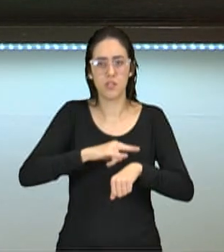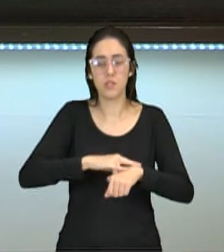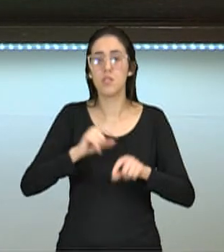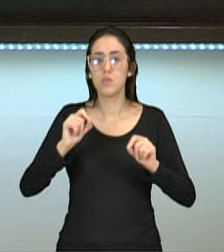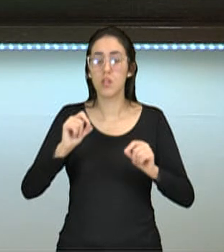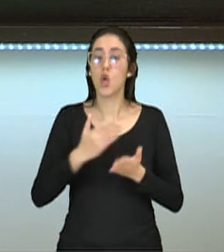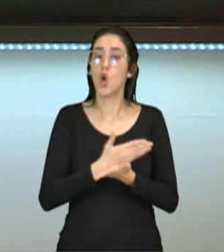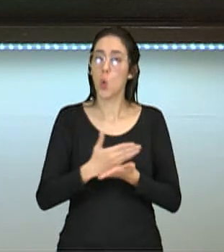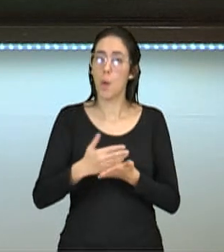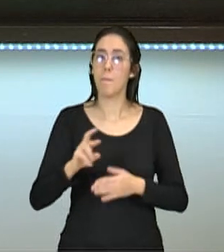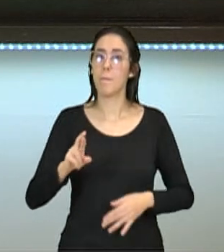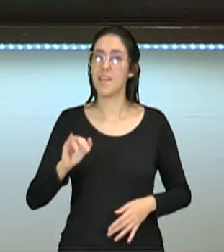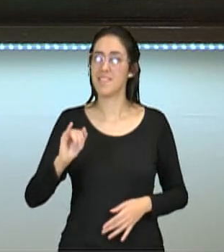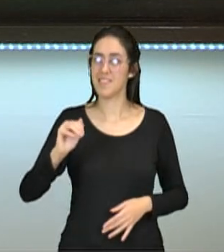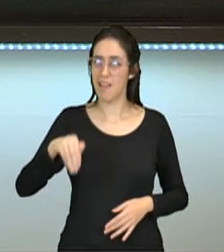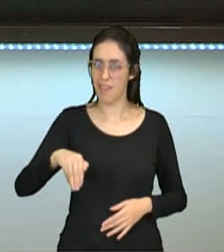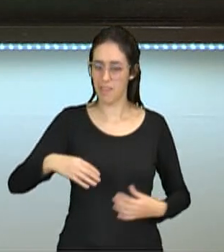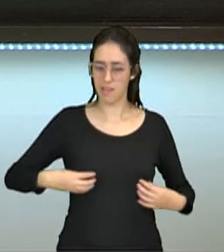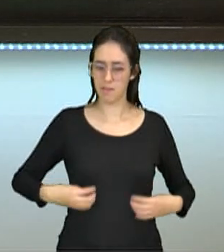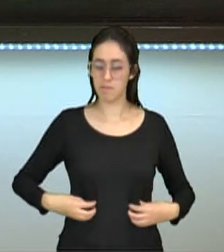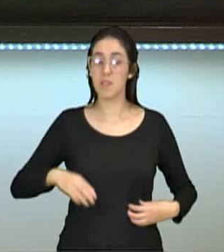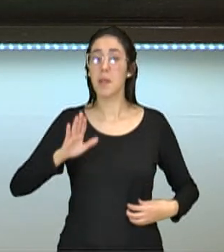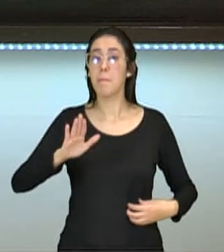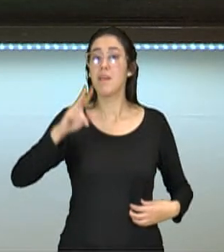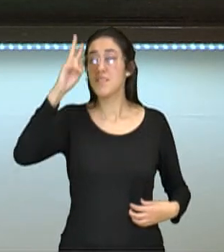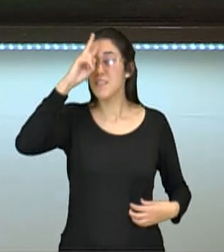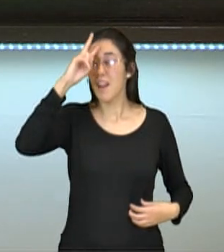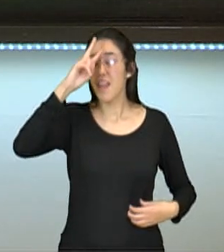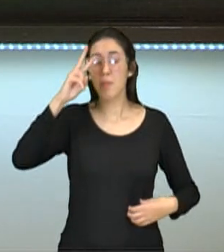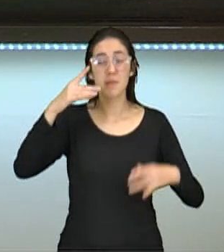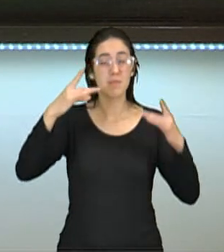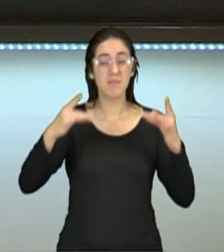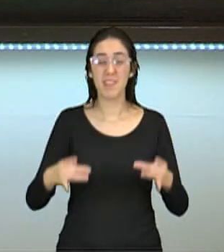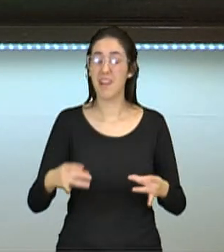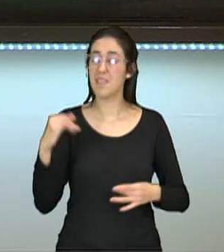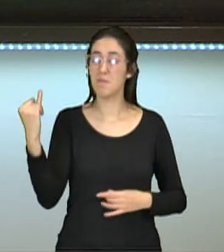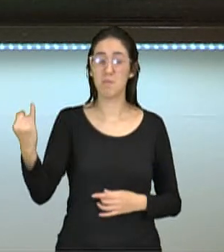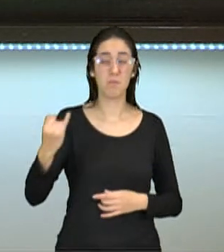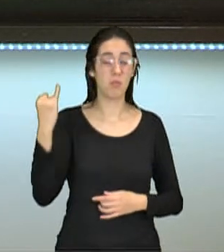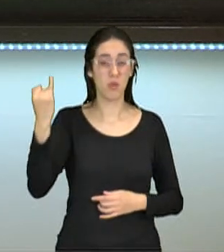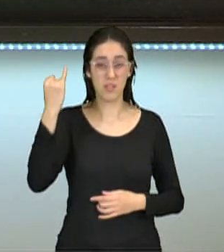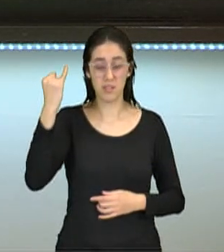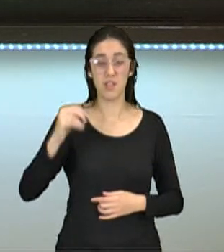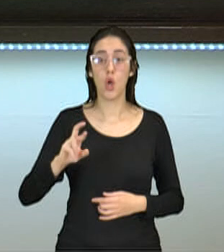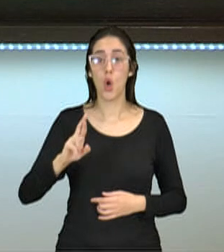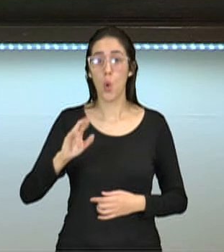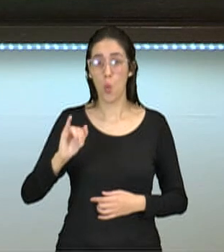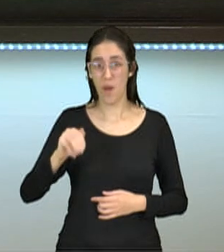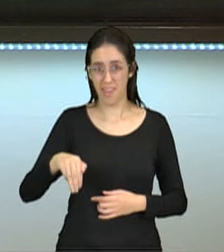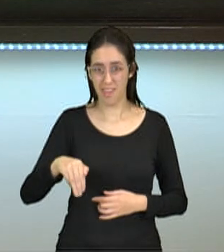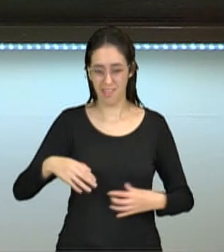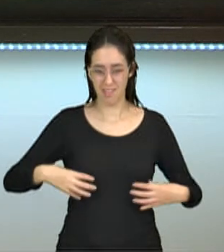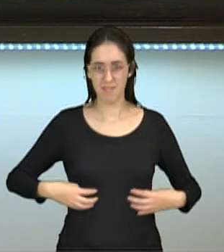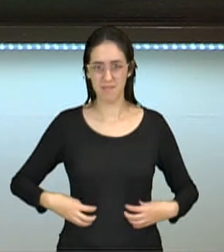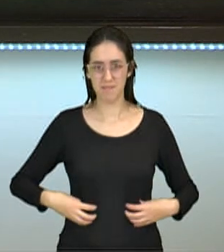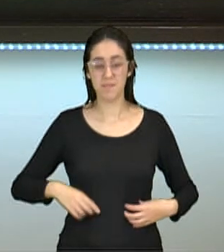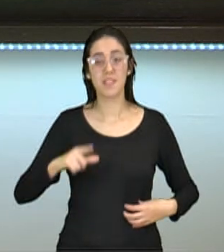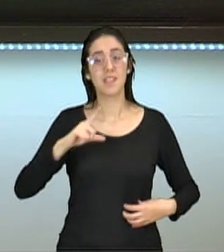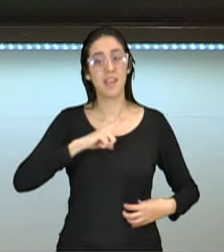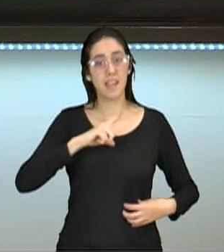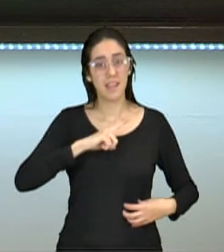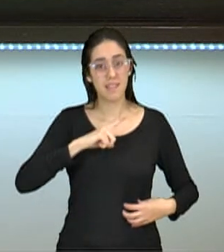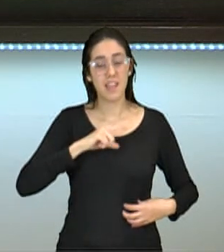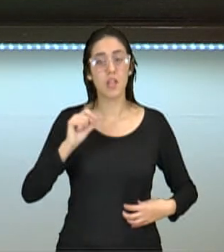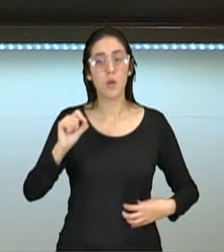lá nos rins, tá? Mas vamos lembrar um detalhe aqui fundamental. Os rins, eles são formados por